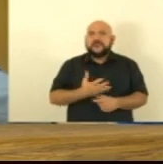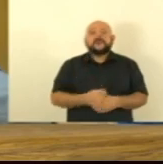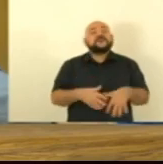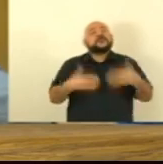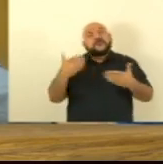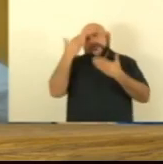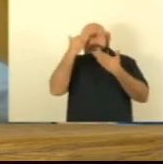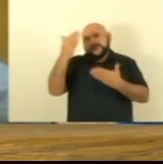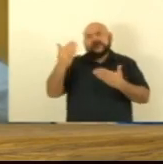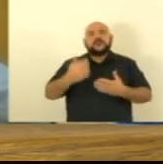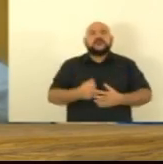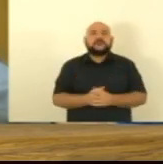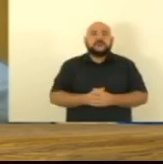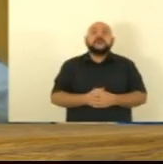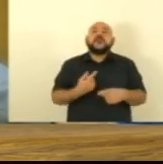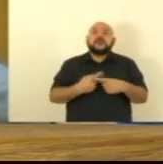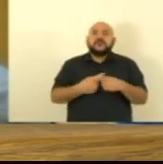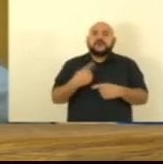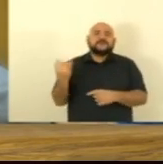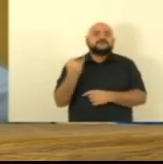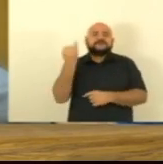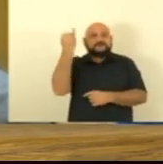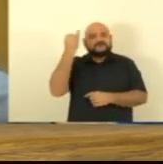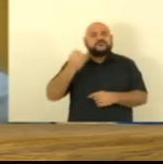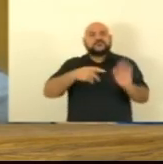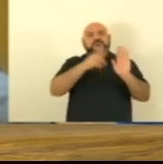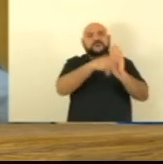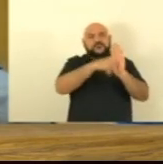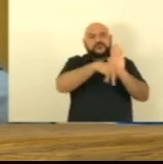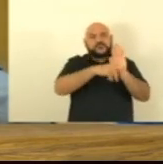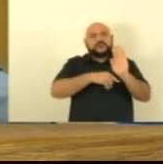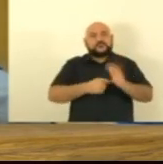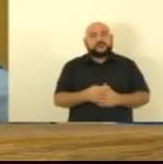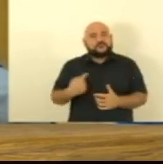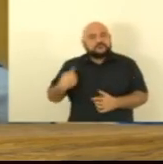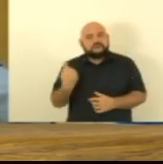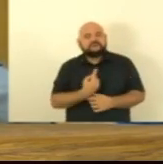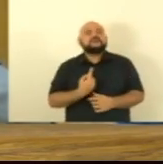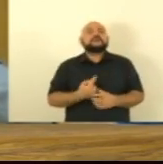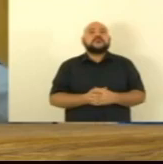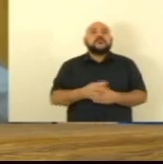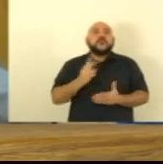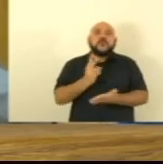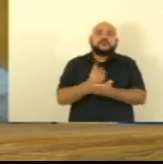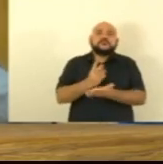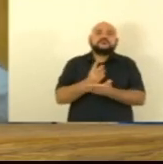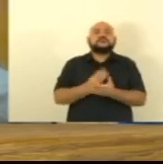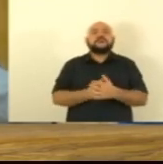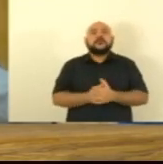aqui, mas é de suma importância esse projeto. E vamos aí agora conhecer essas